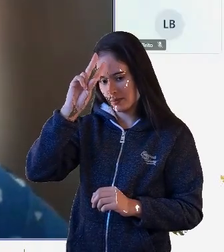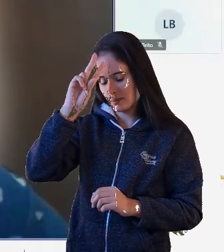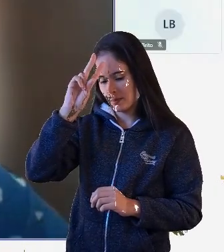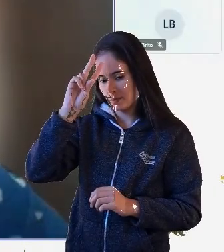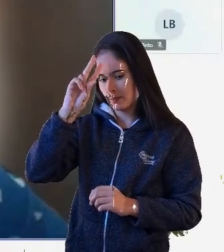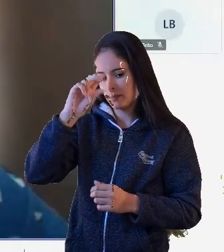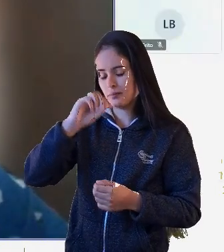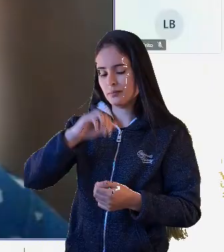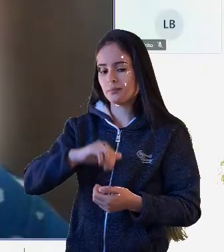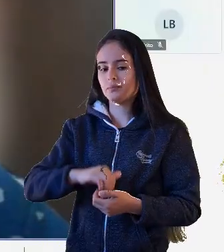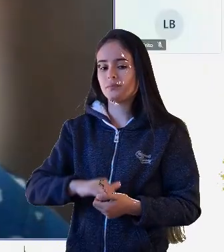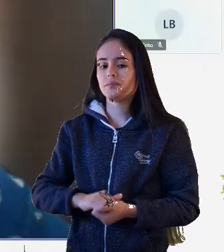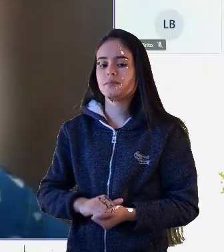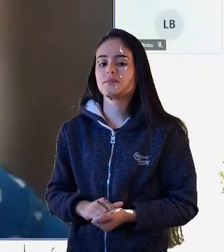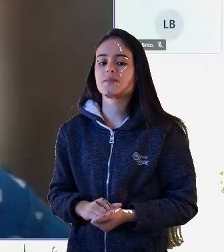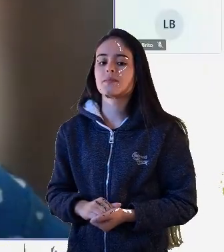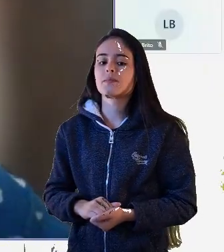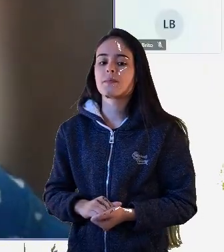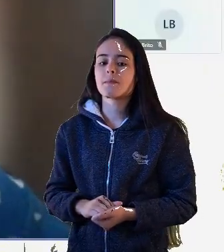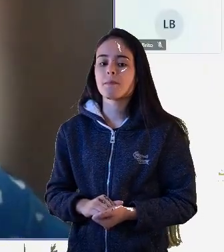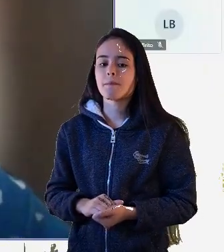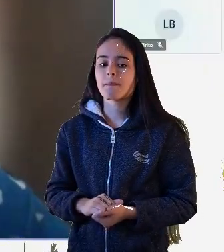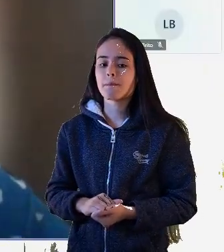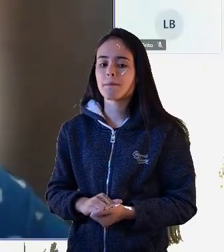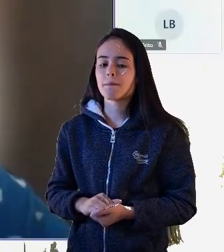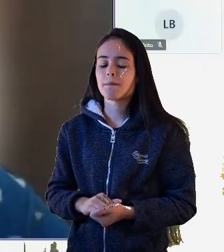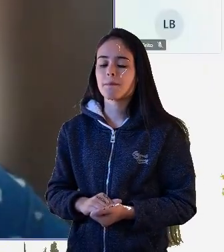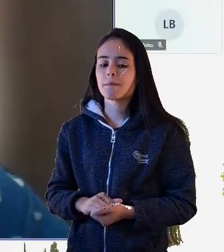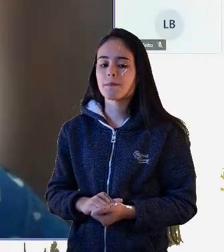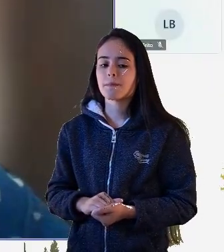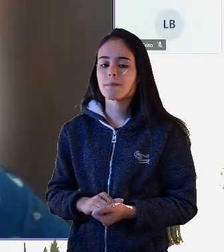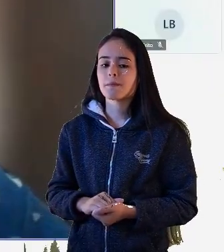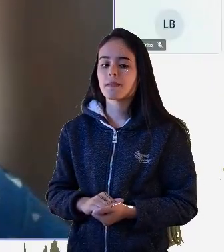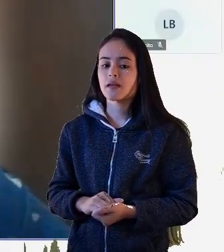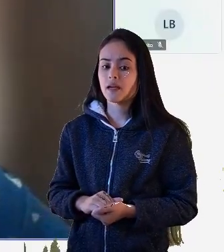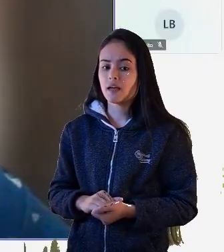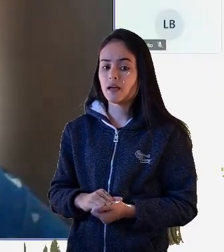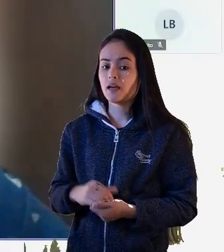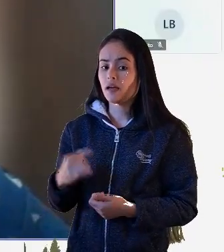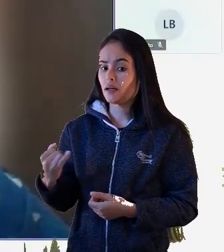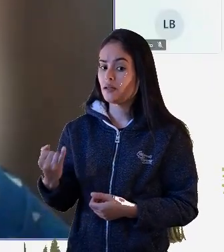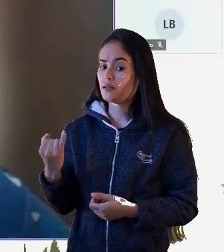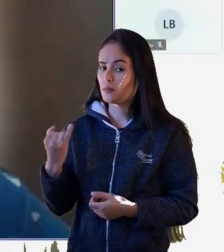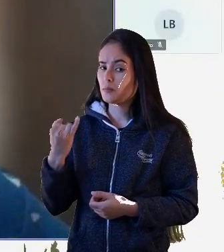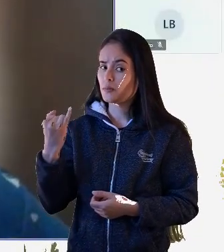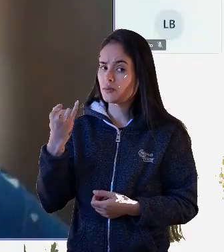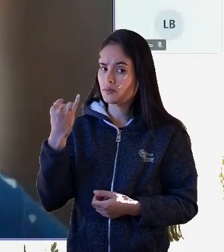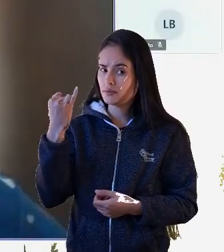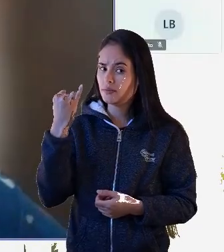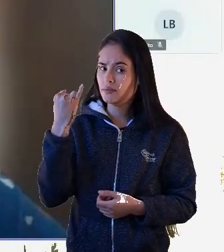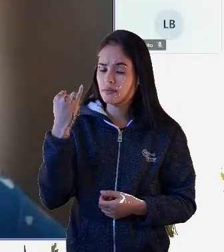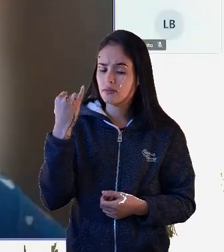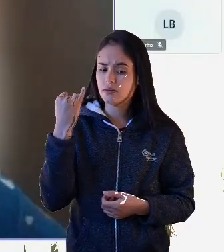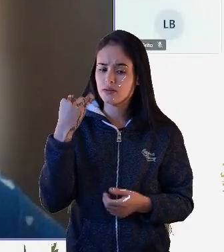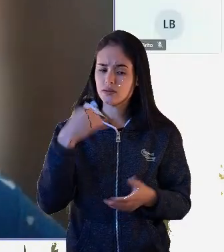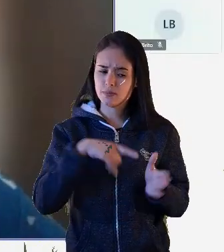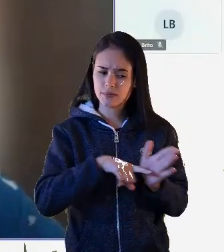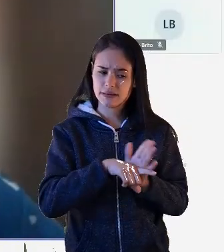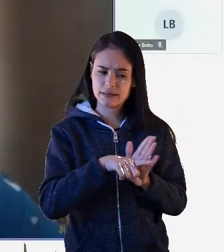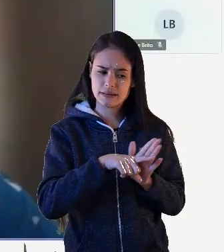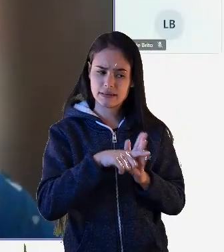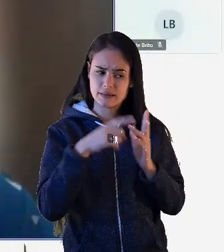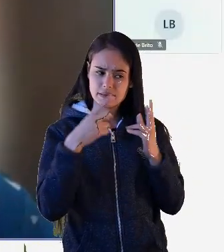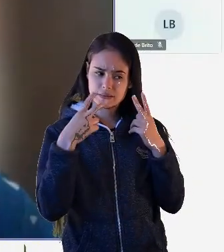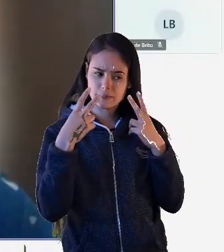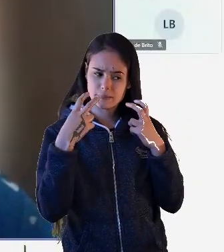interessante. E passa a viagem do navio e passa a chegada deles, né, é, sendo rebatizados, né, então ali as